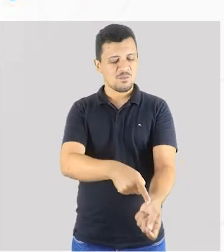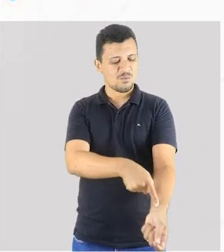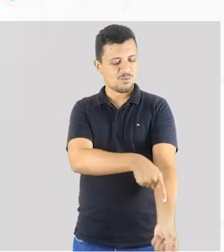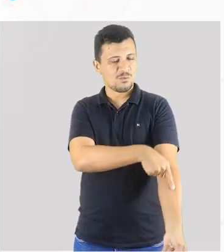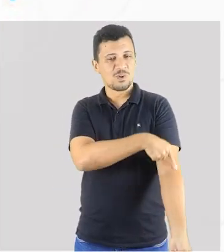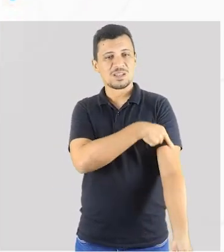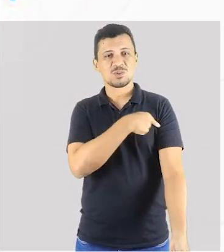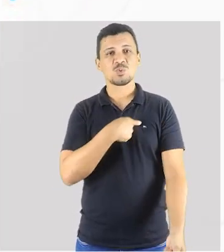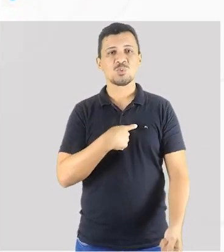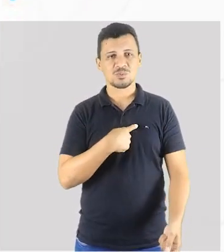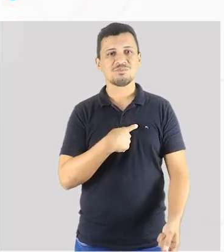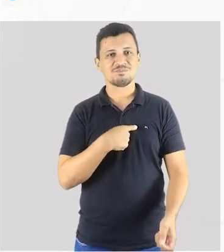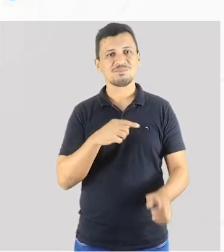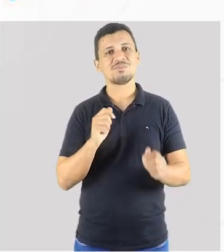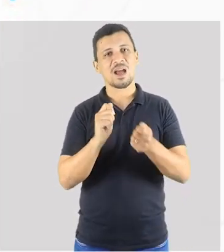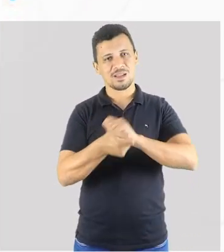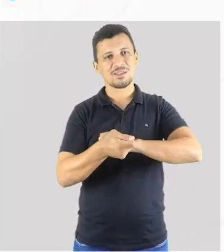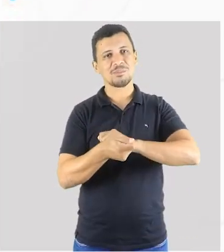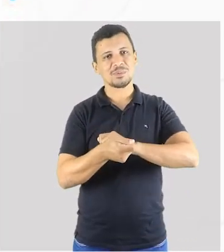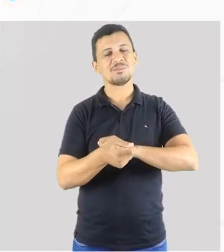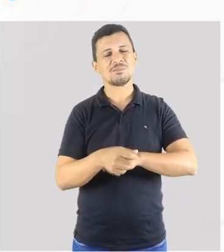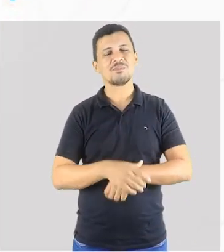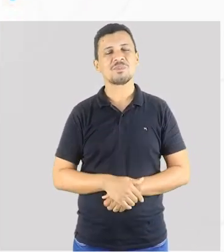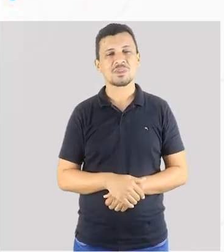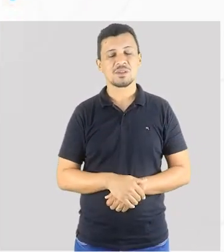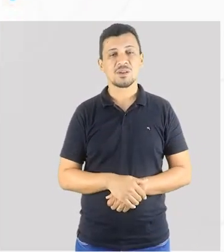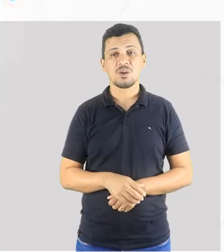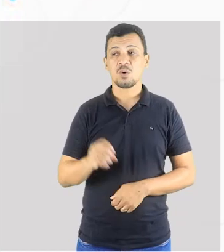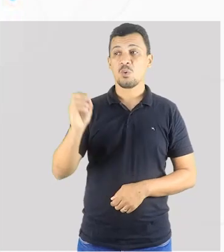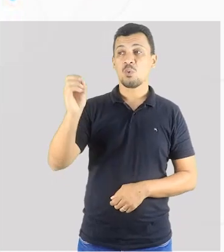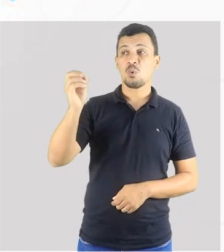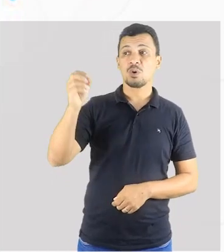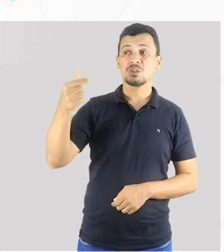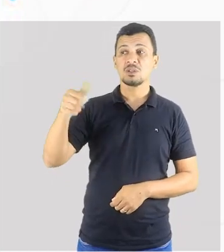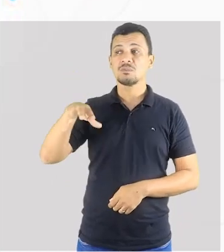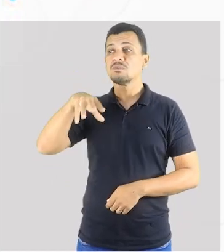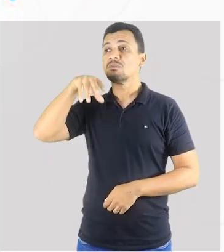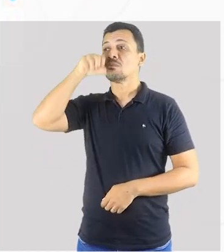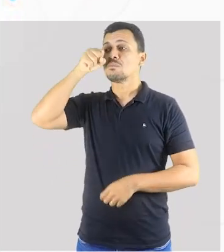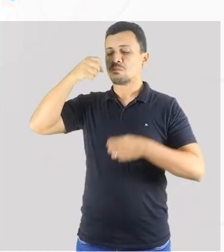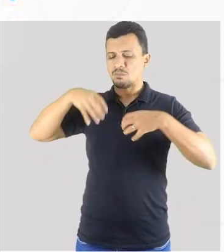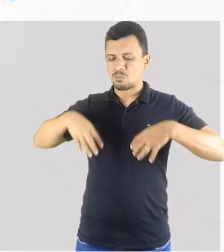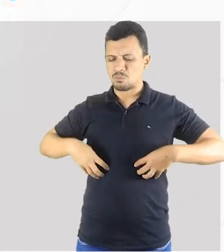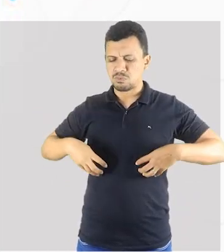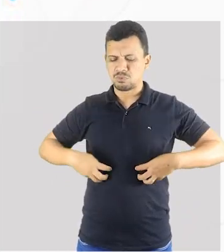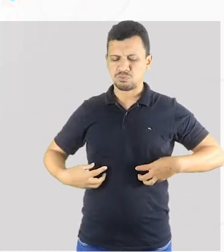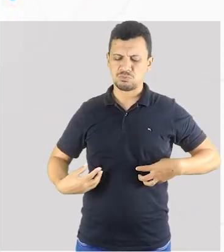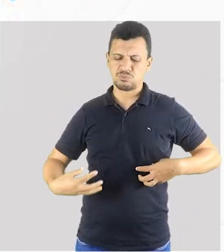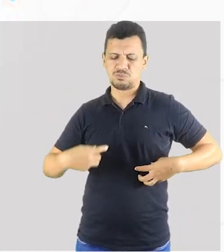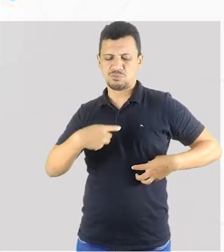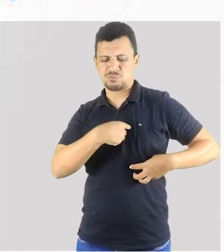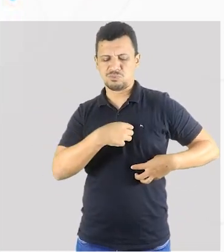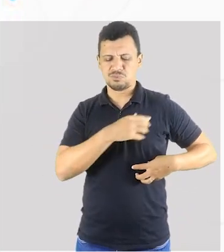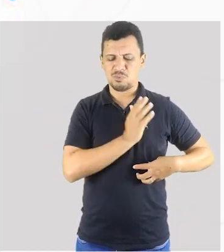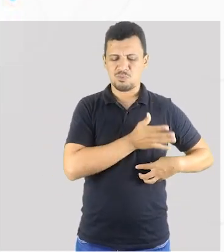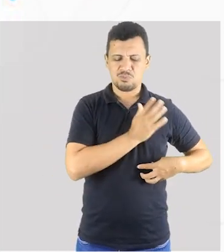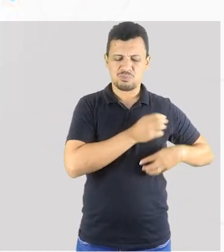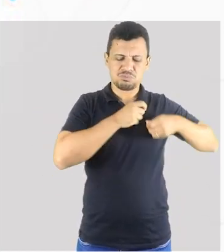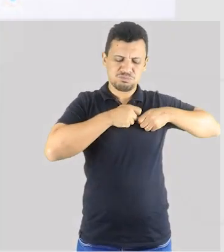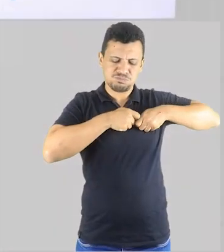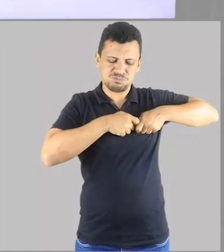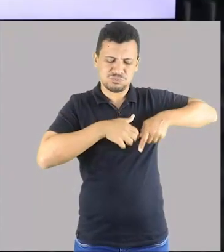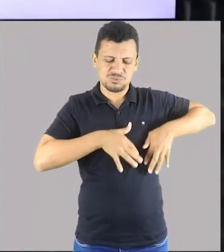vasculares, tá? O oxigênio vai ser captado pelo pulmão, vai para o coração, do coração é distribuído